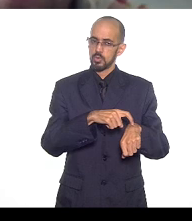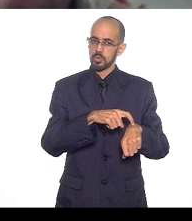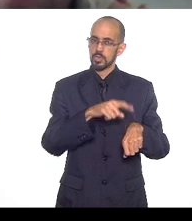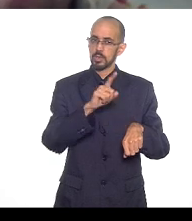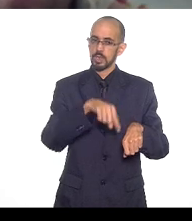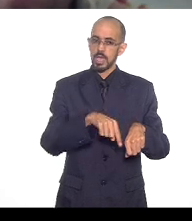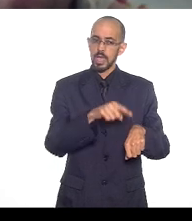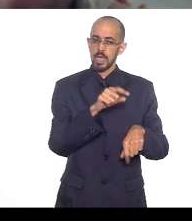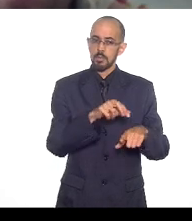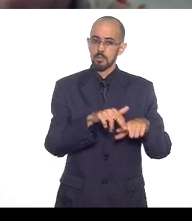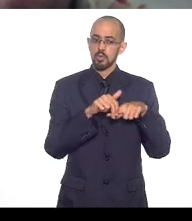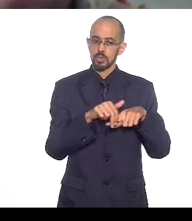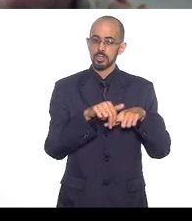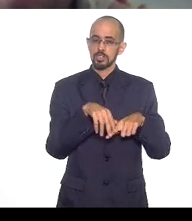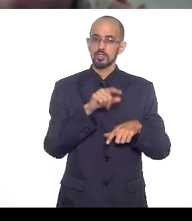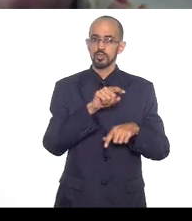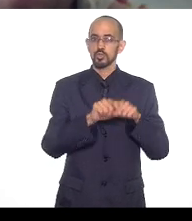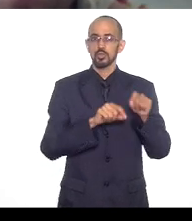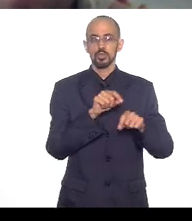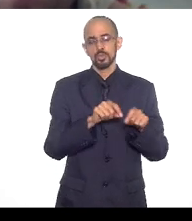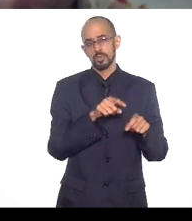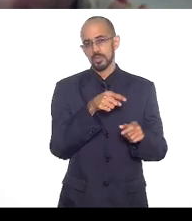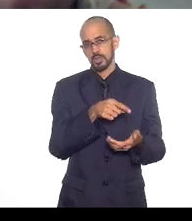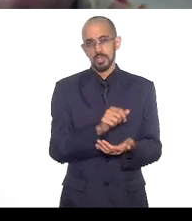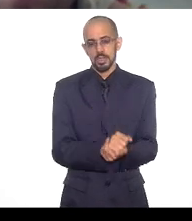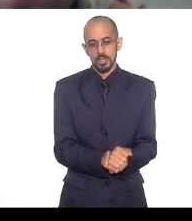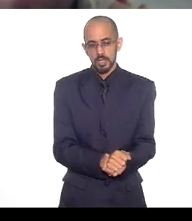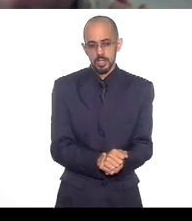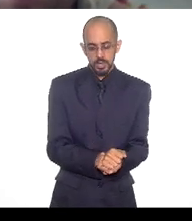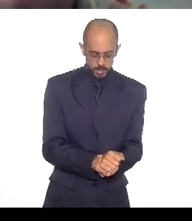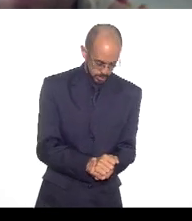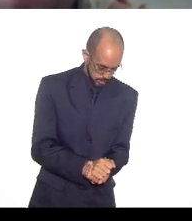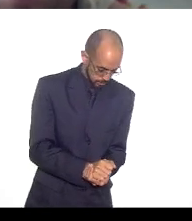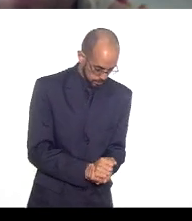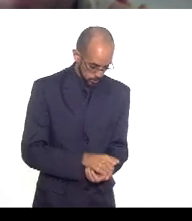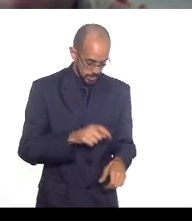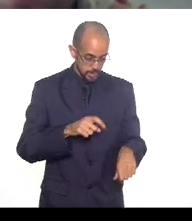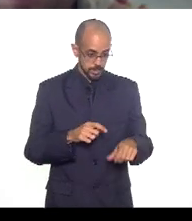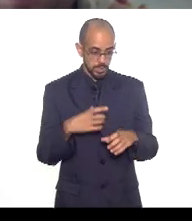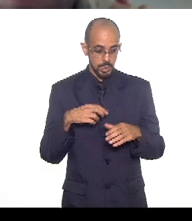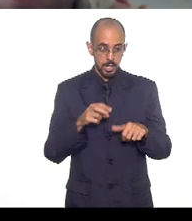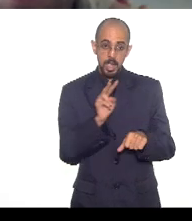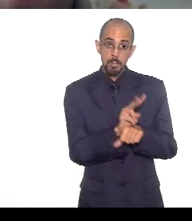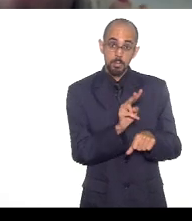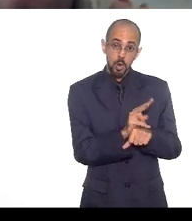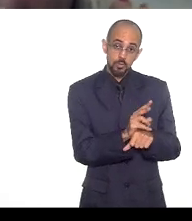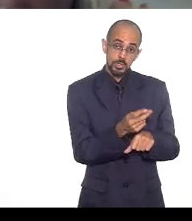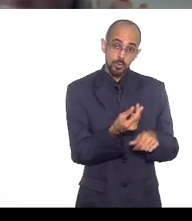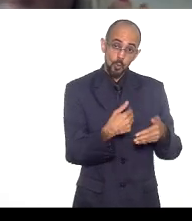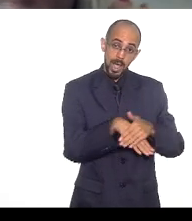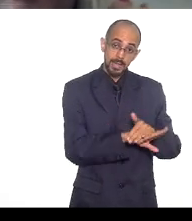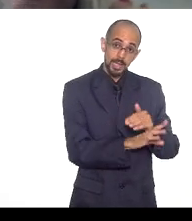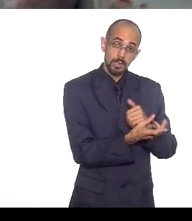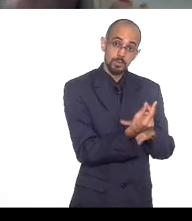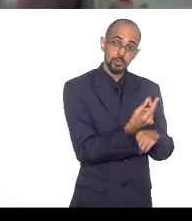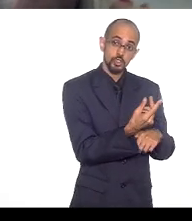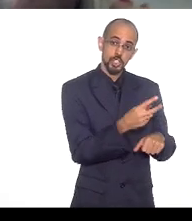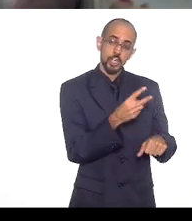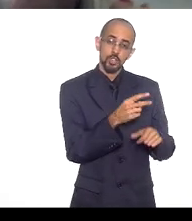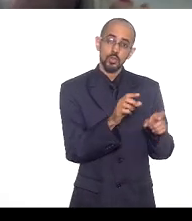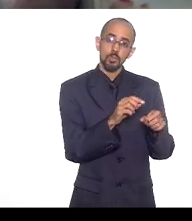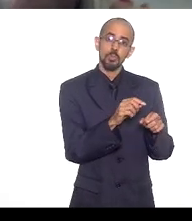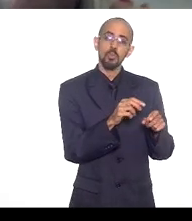consideração de encontro de contas de provisionamento de abandono. Esse campo, por exemplo, se vocês forem